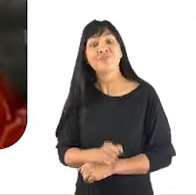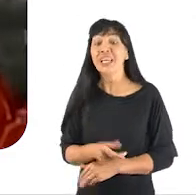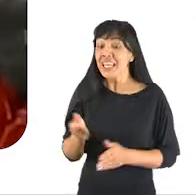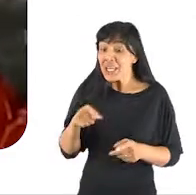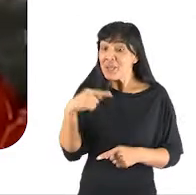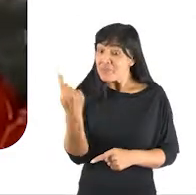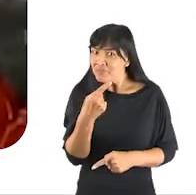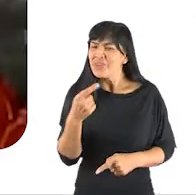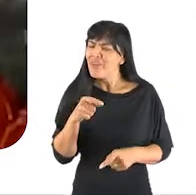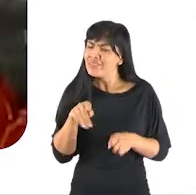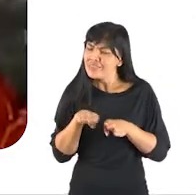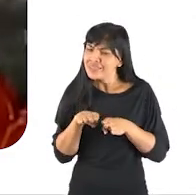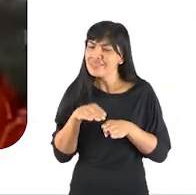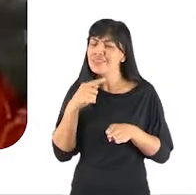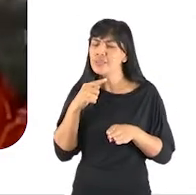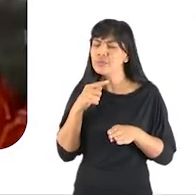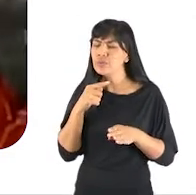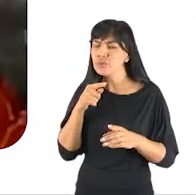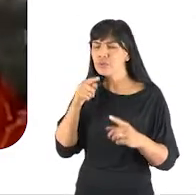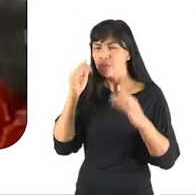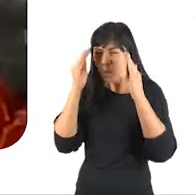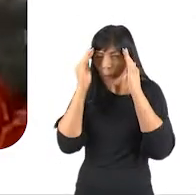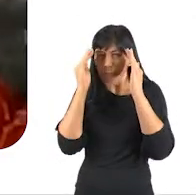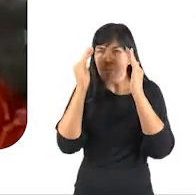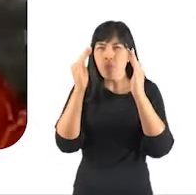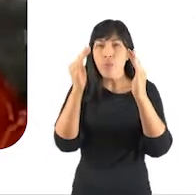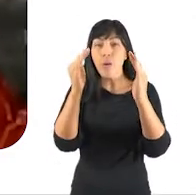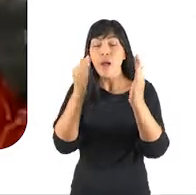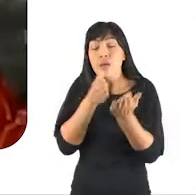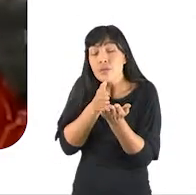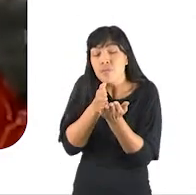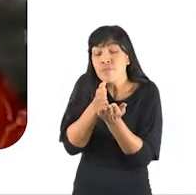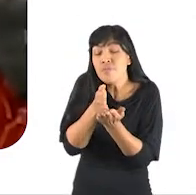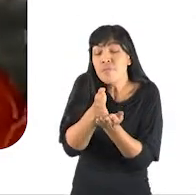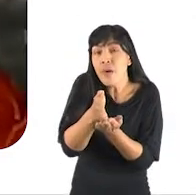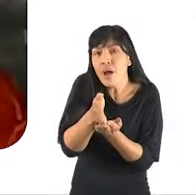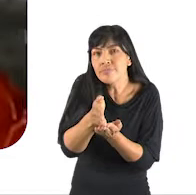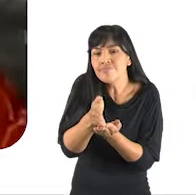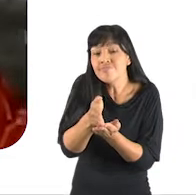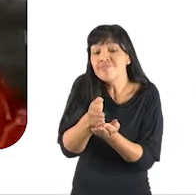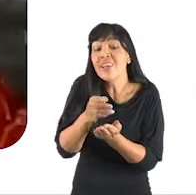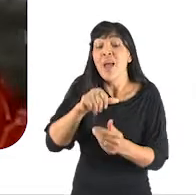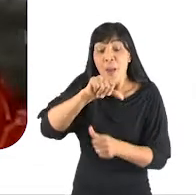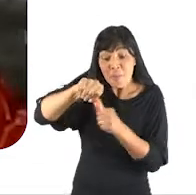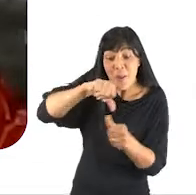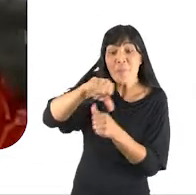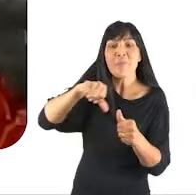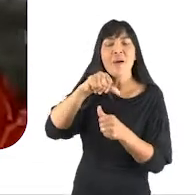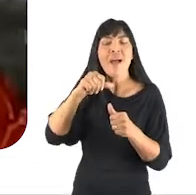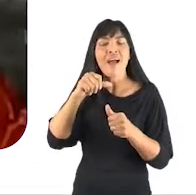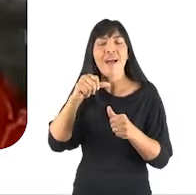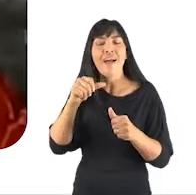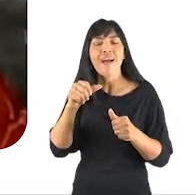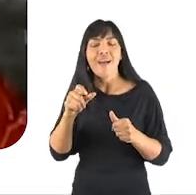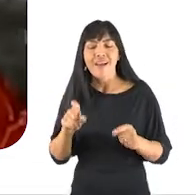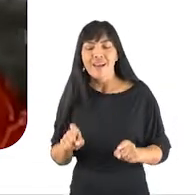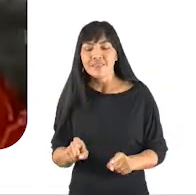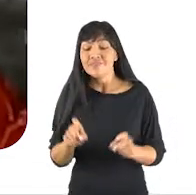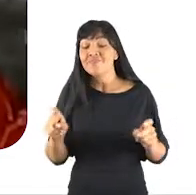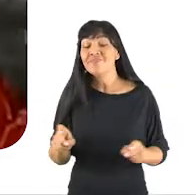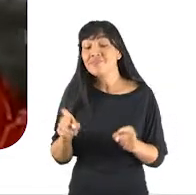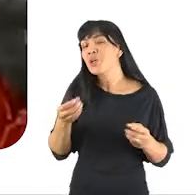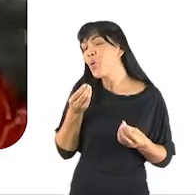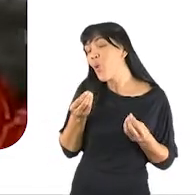nós estamos trilhando, né, esse caminho, essa jornada aí de transformação digital com